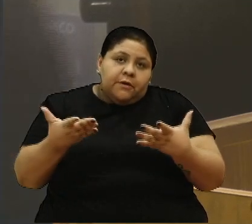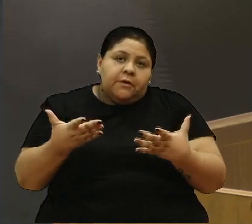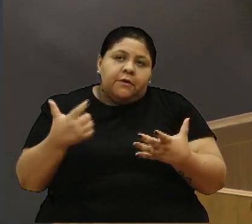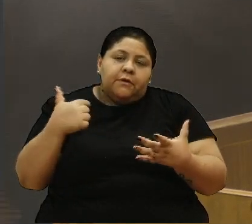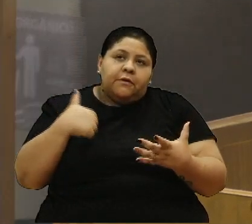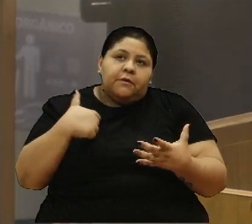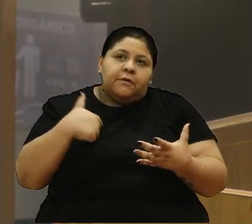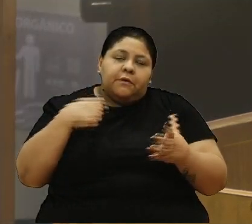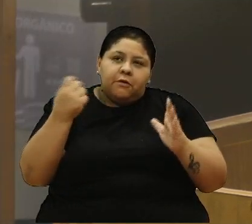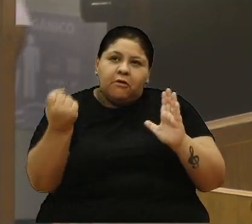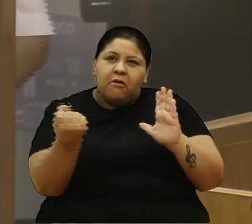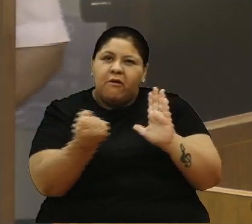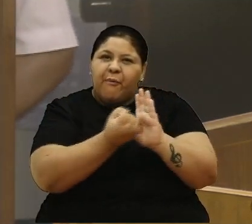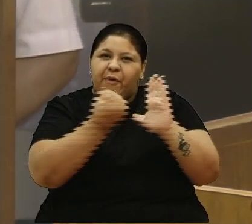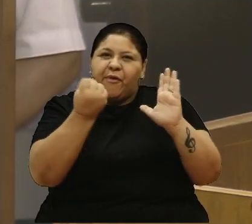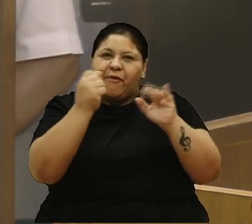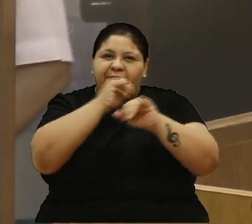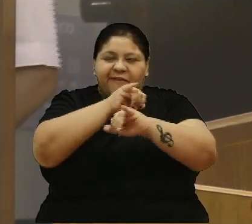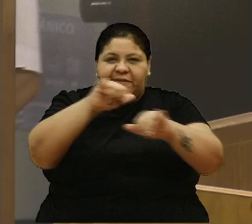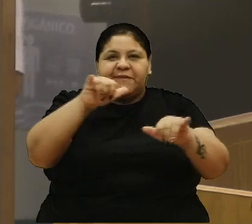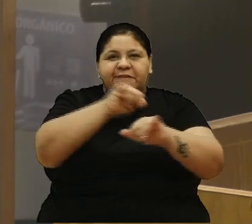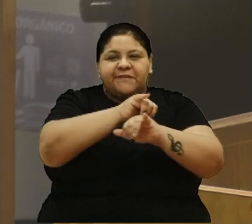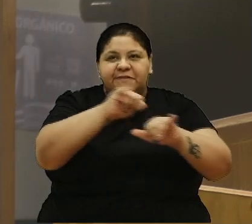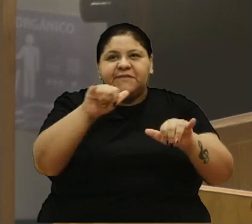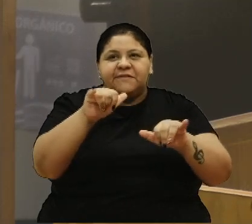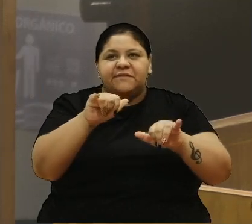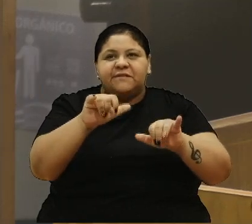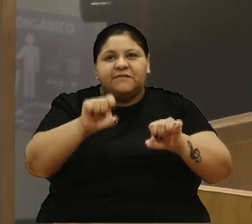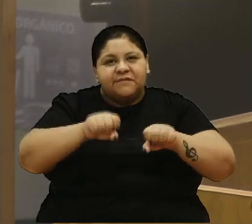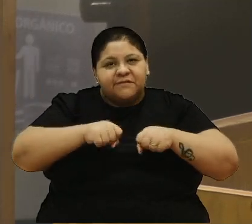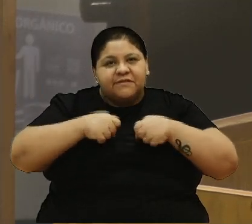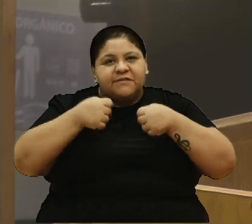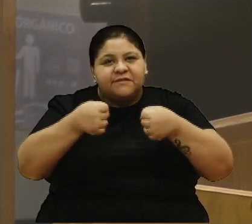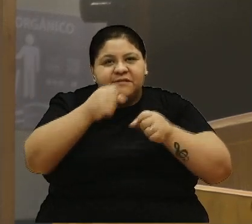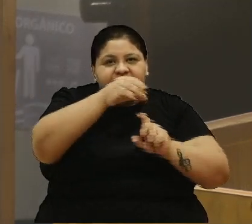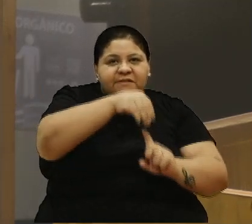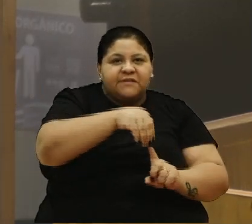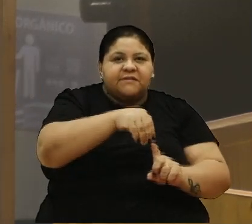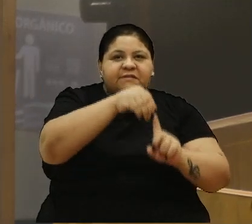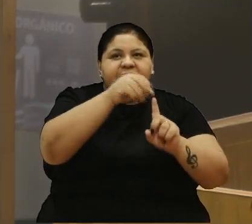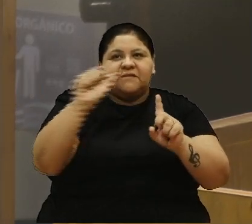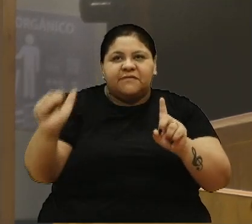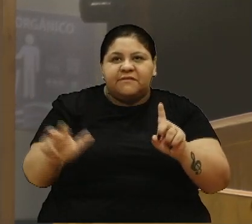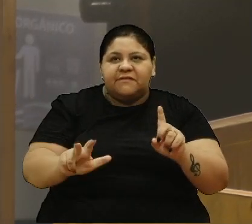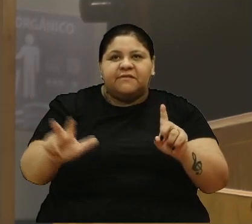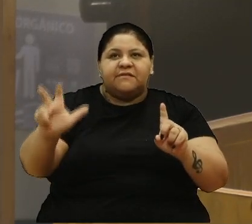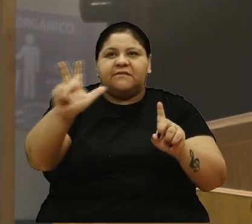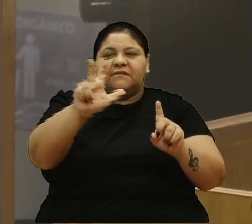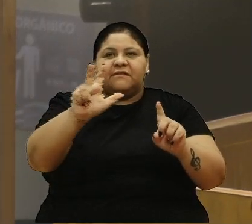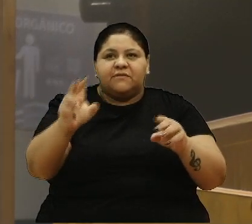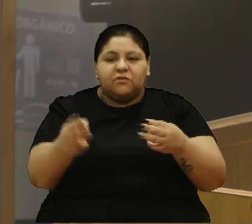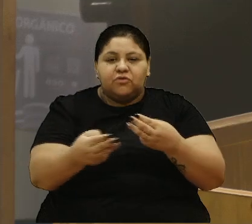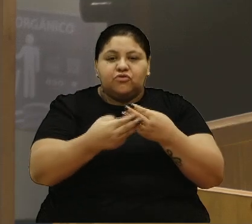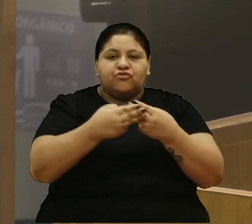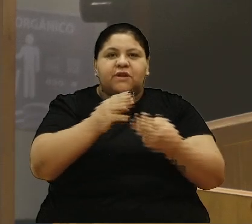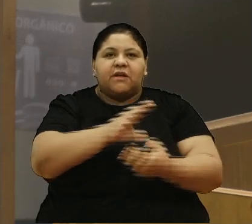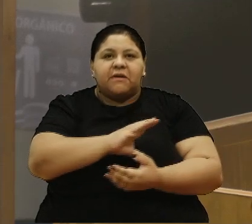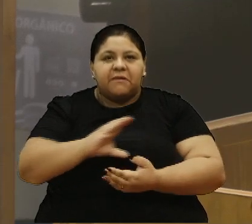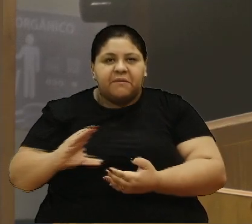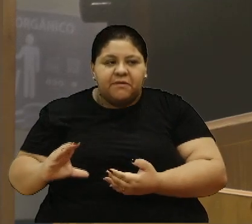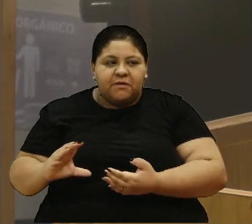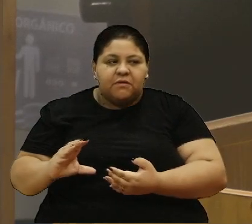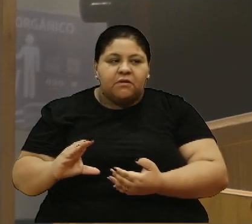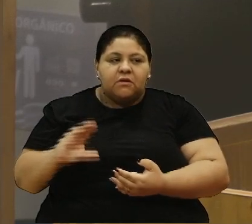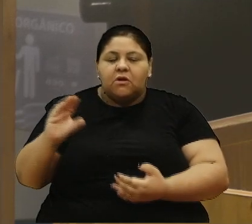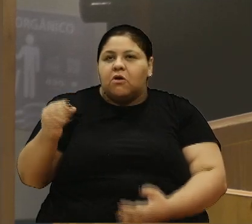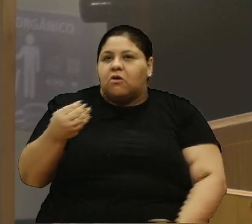meu logo de campanha, então, foi defensor dos princípios e valores judaico-cristãos. Então,